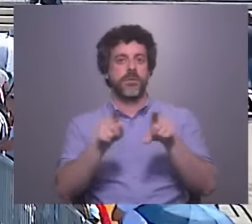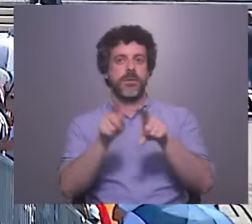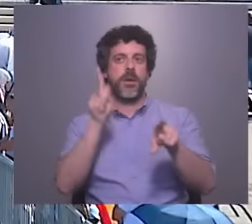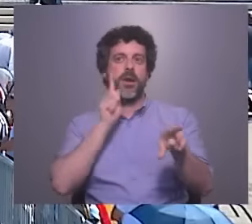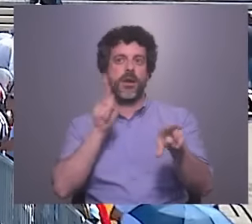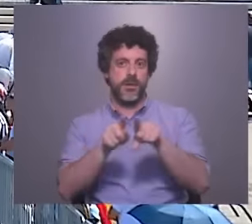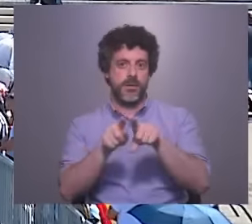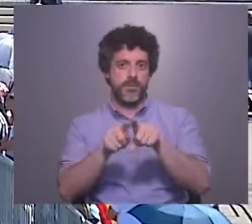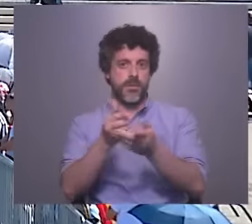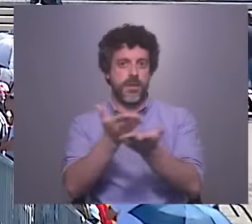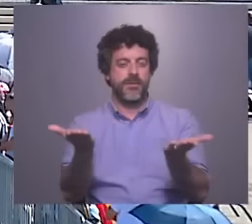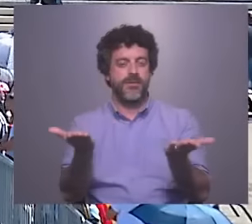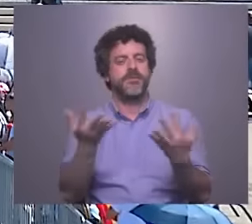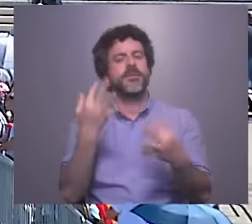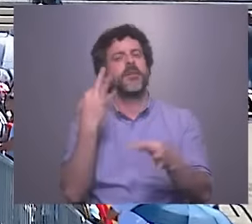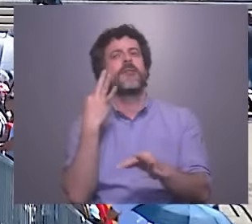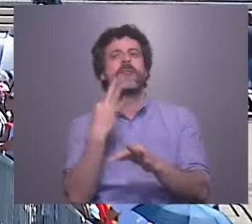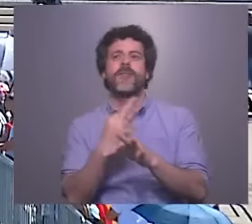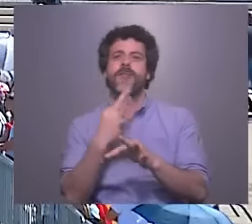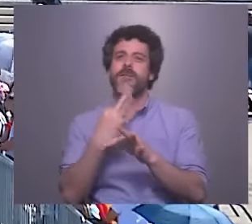se encontra.